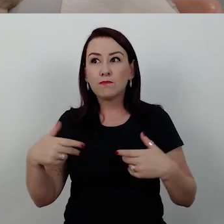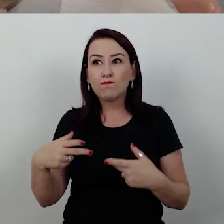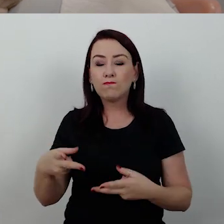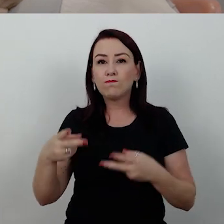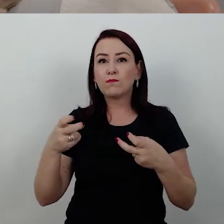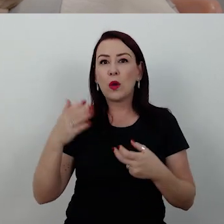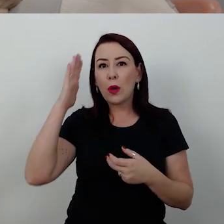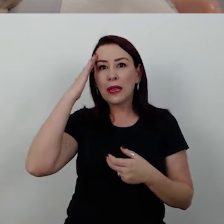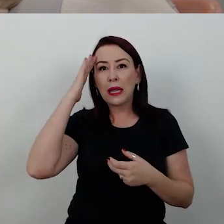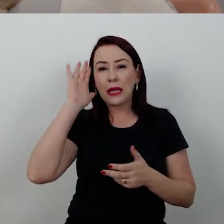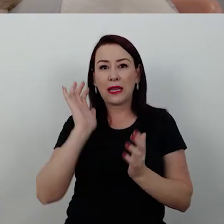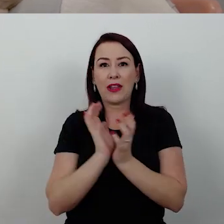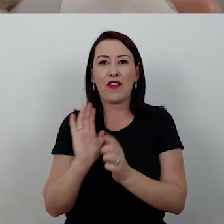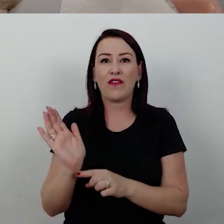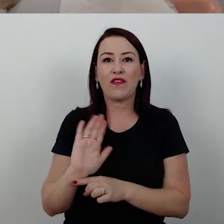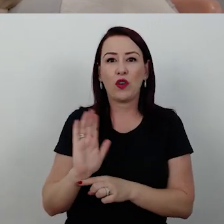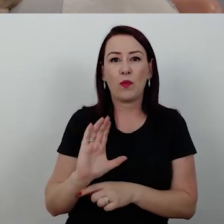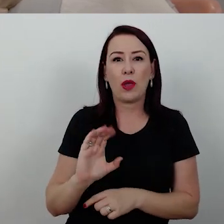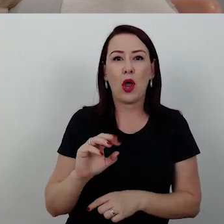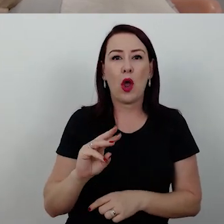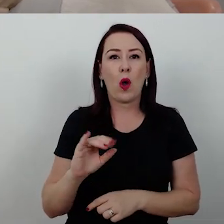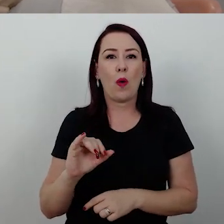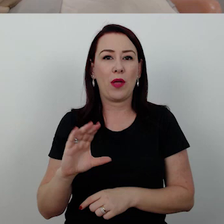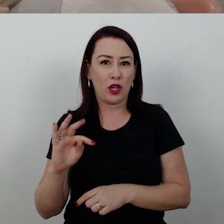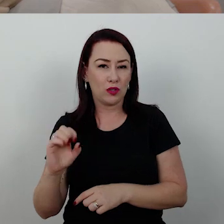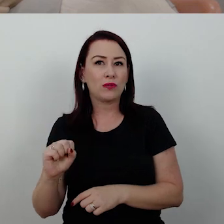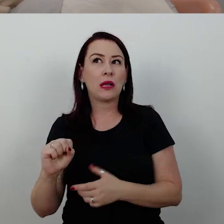um poder, né, de impacto econômico,